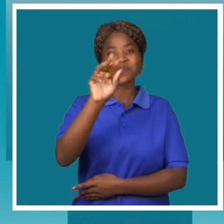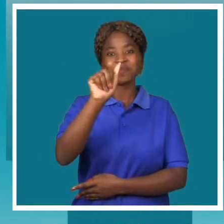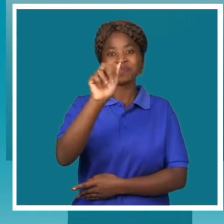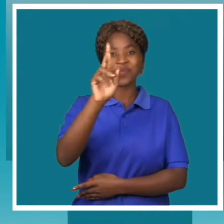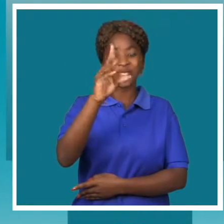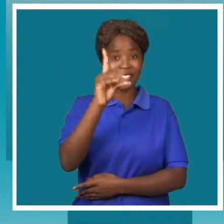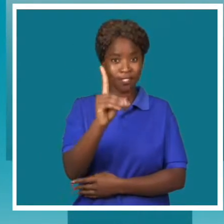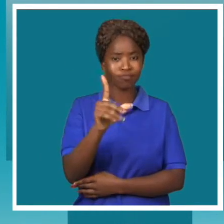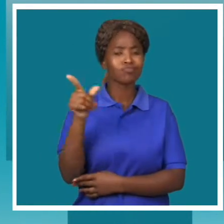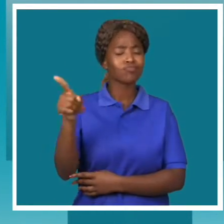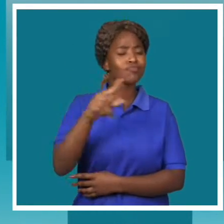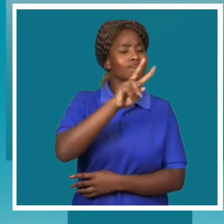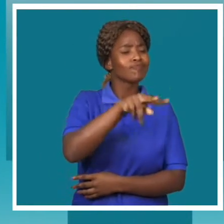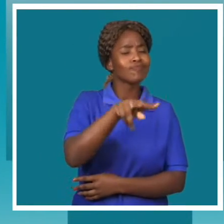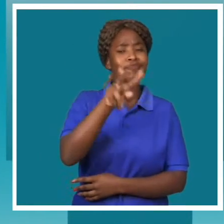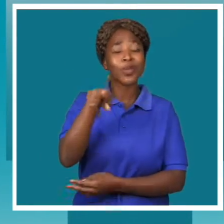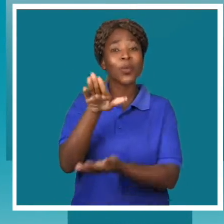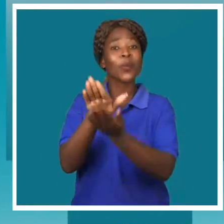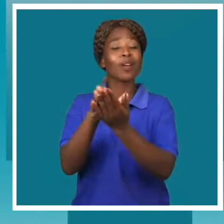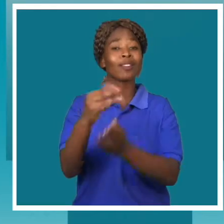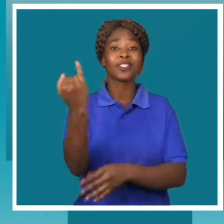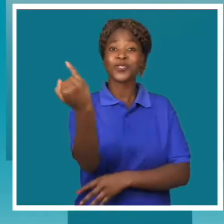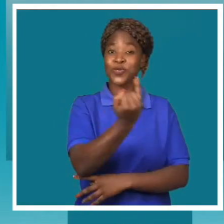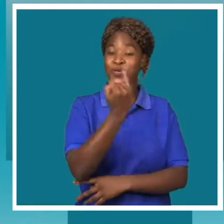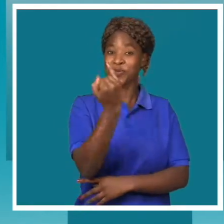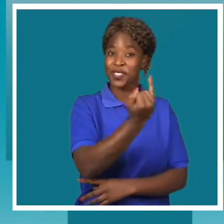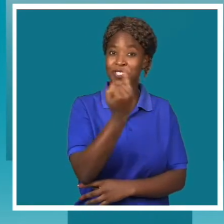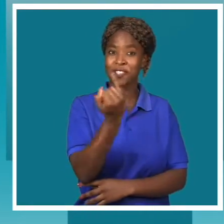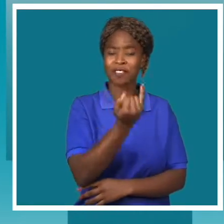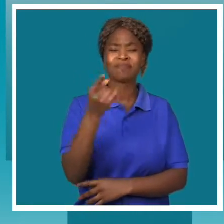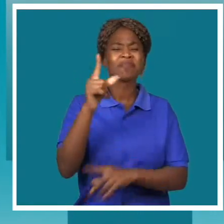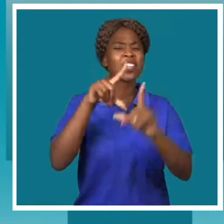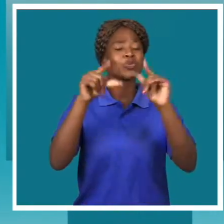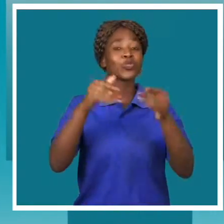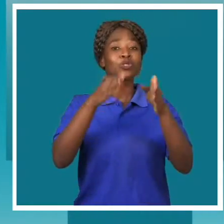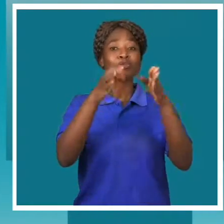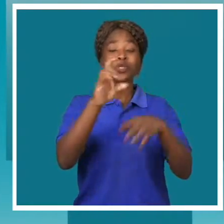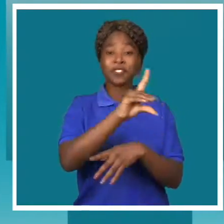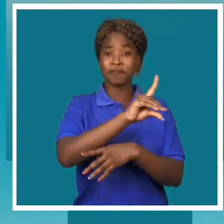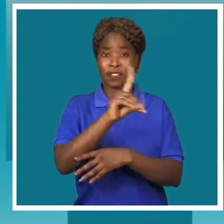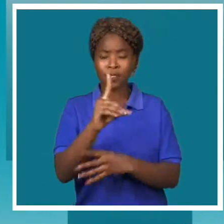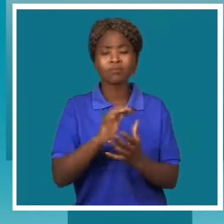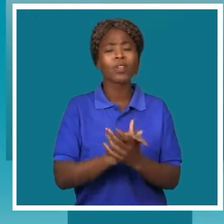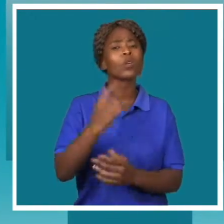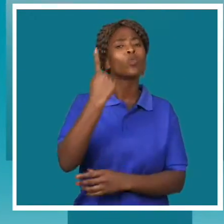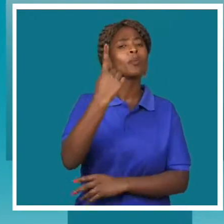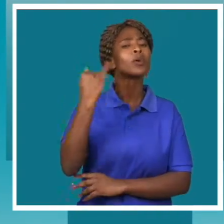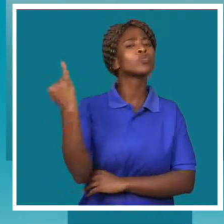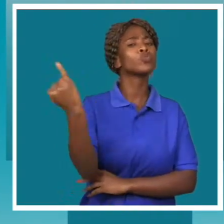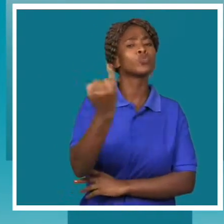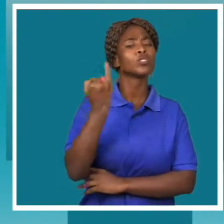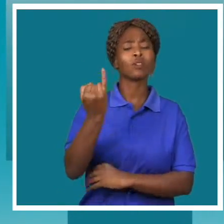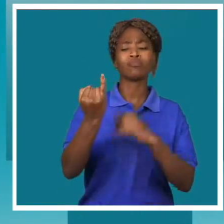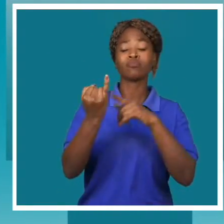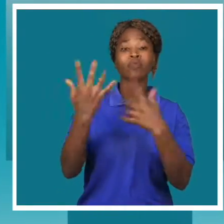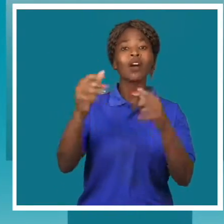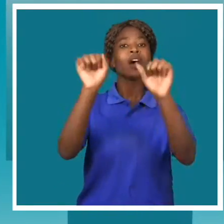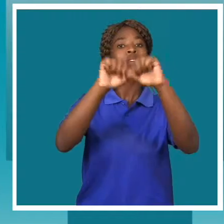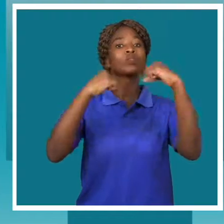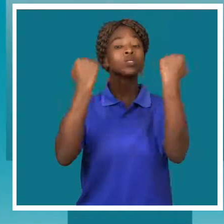instituições que trabalham em prol da defesa dos direitos das pessoas com deficiência uma dessas instituições